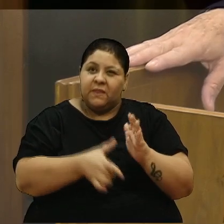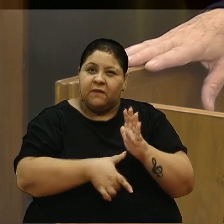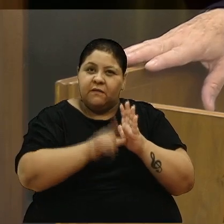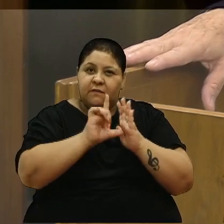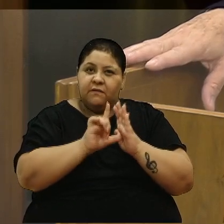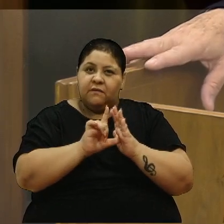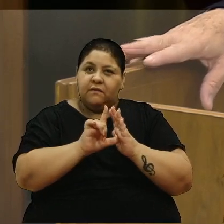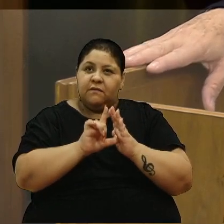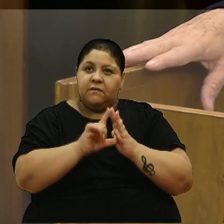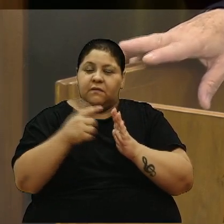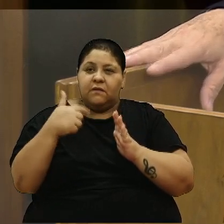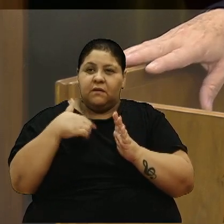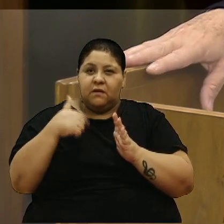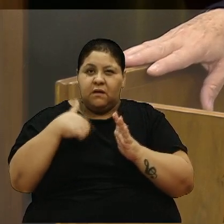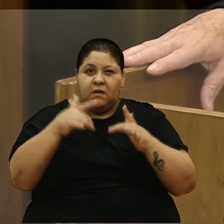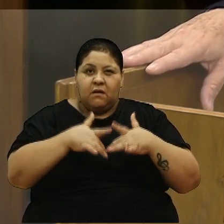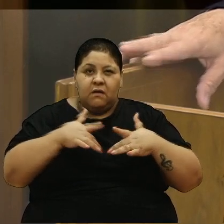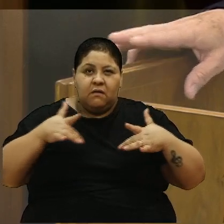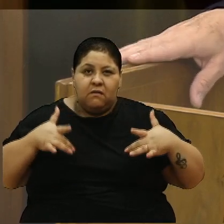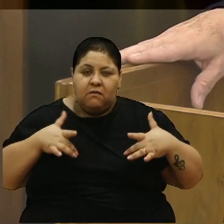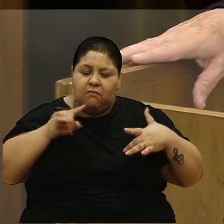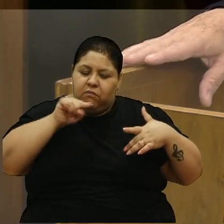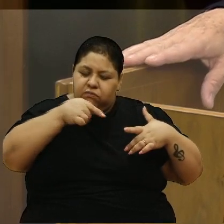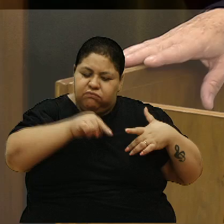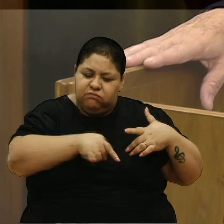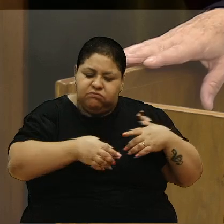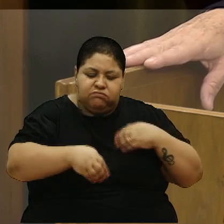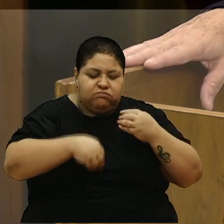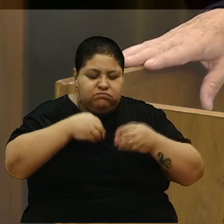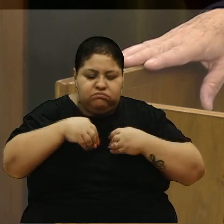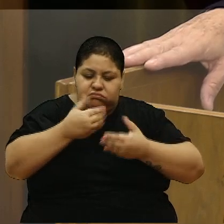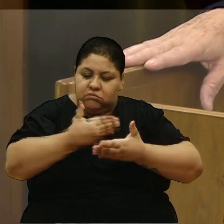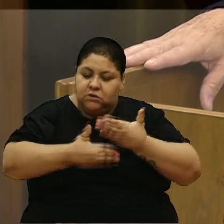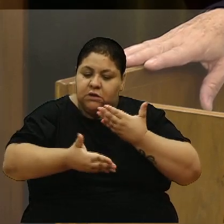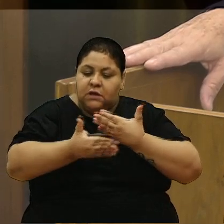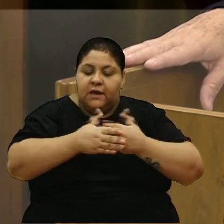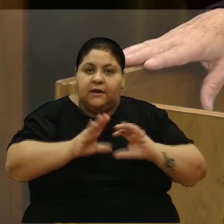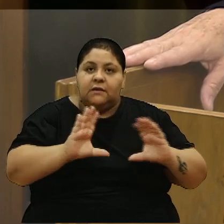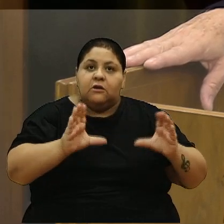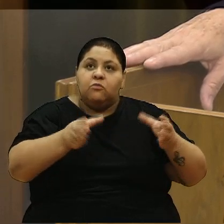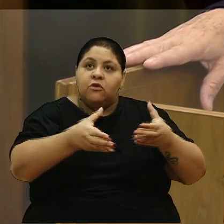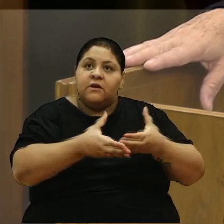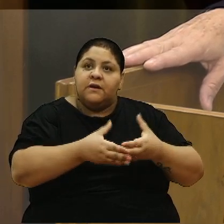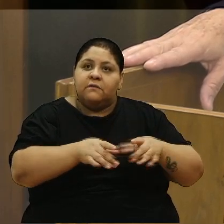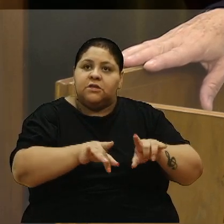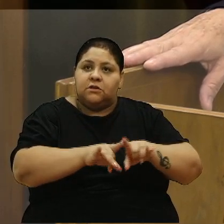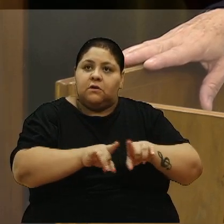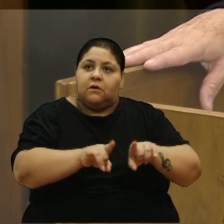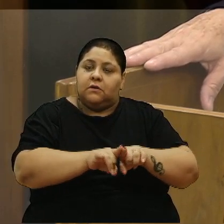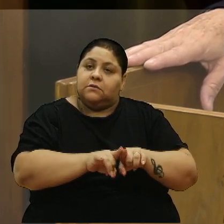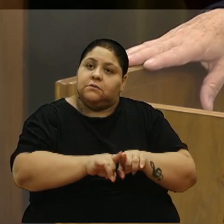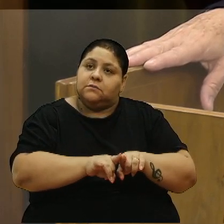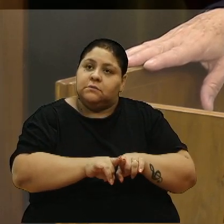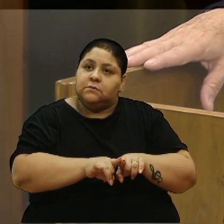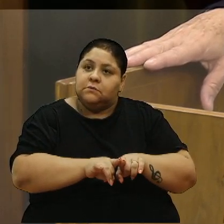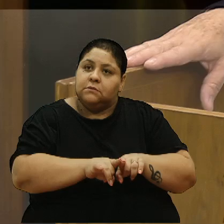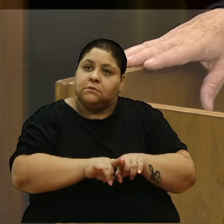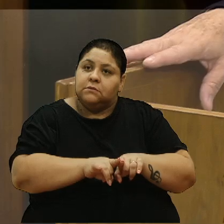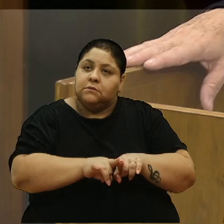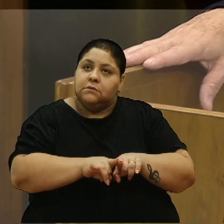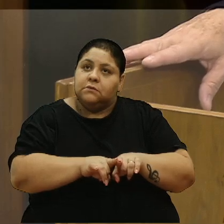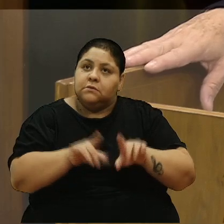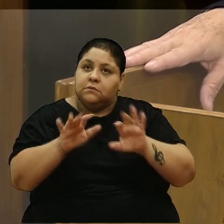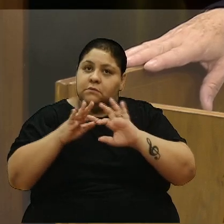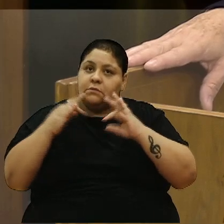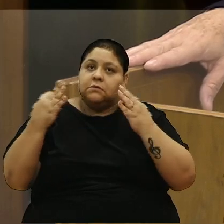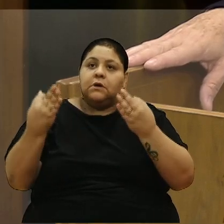nada, eu quero me solidarizar, meus profundos sentimentos a toda a categoria, a comunidade escolar e também a